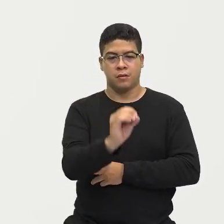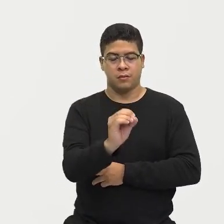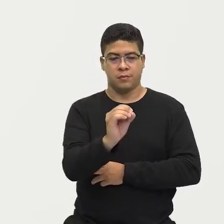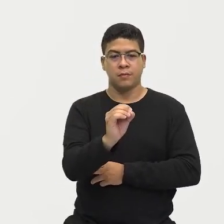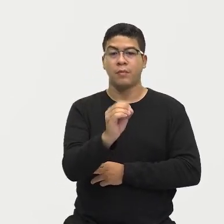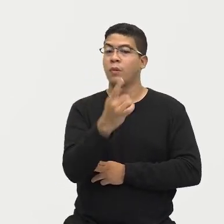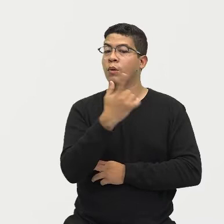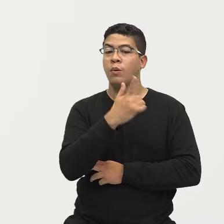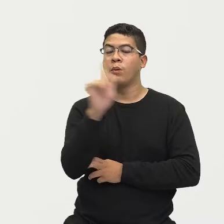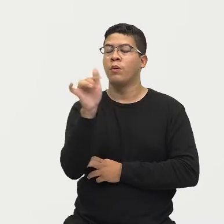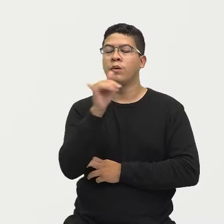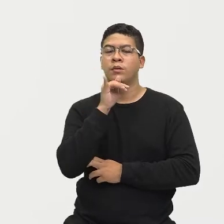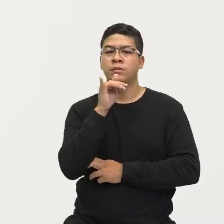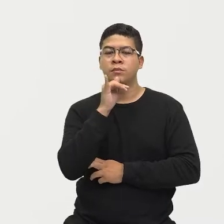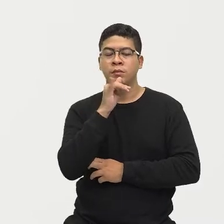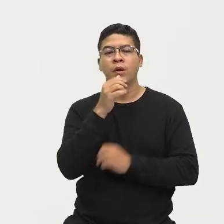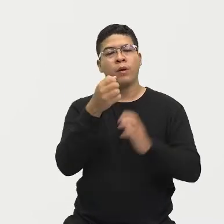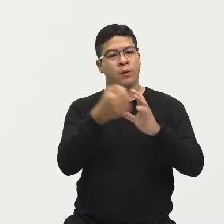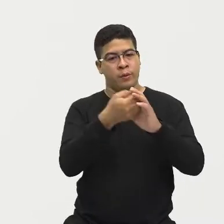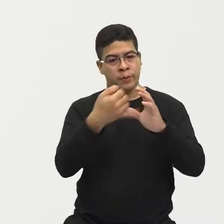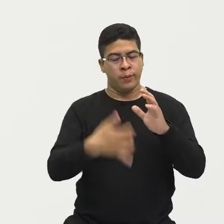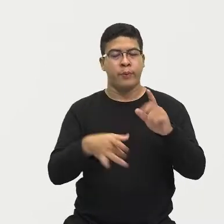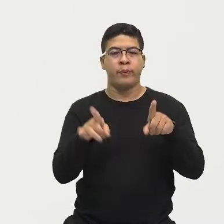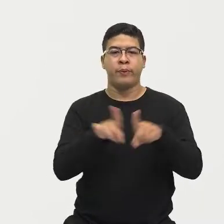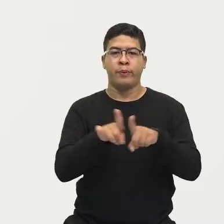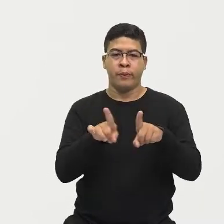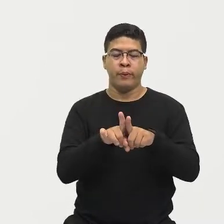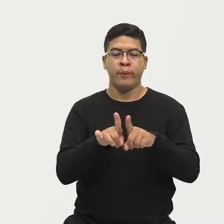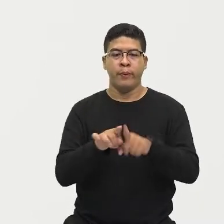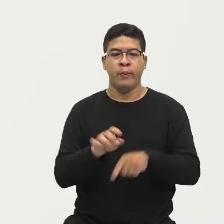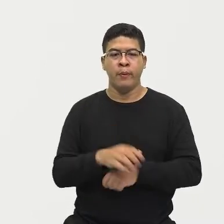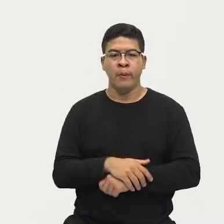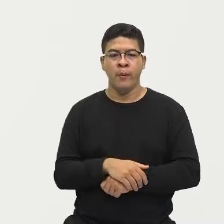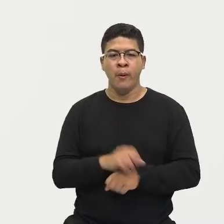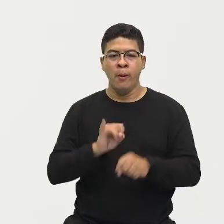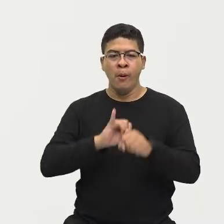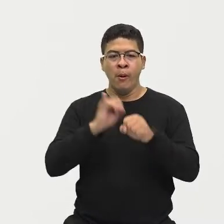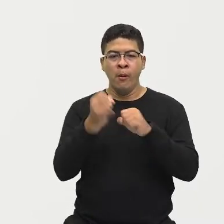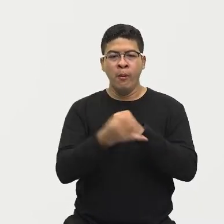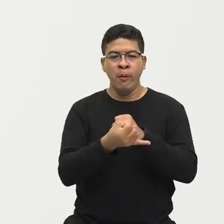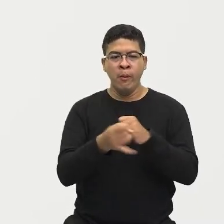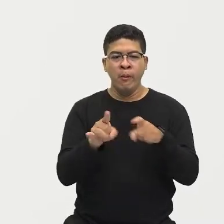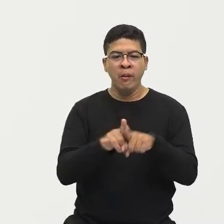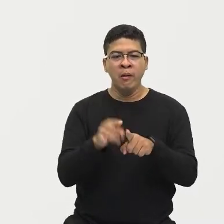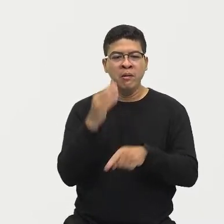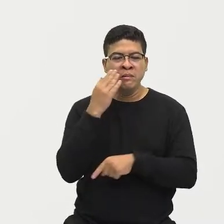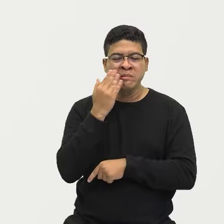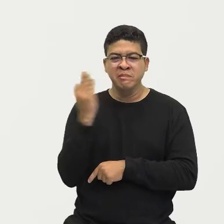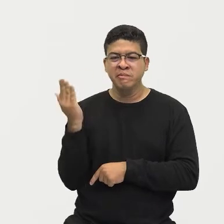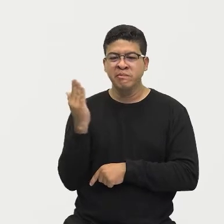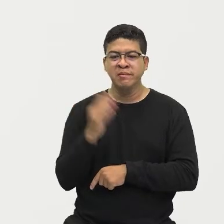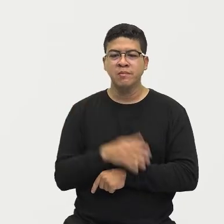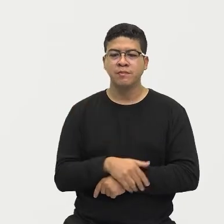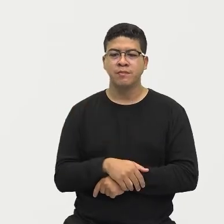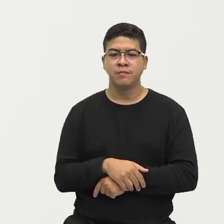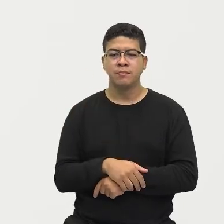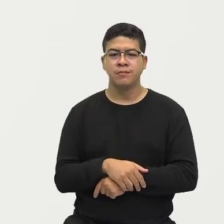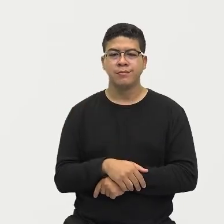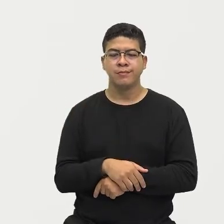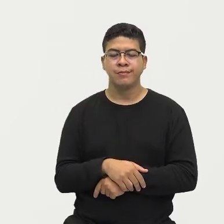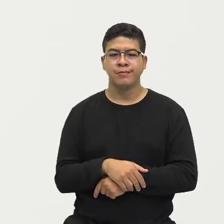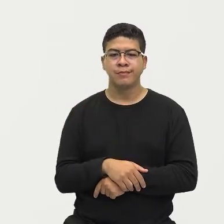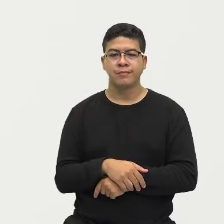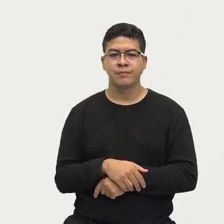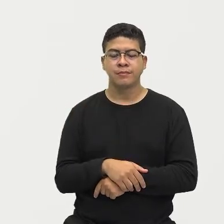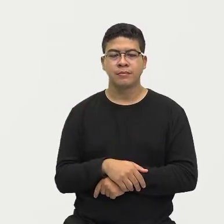palavra estranho caracterizando como adjetivo. Olha só o exemplo aqui que nós temos. Eu